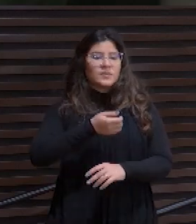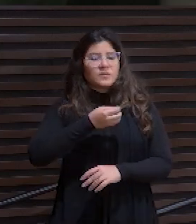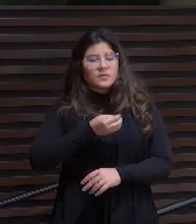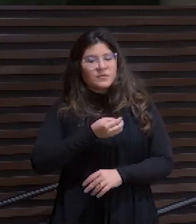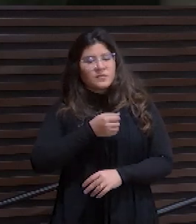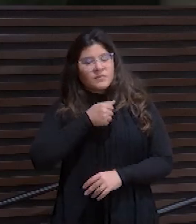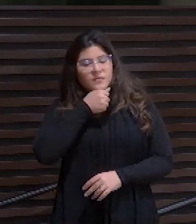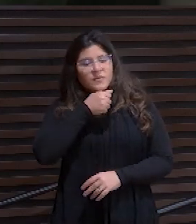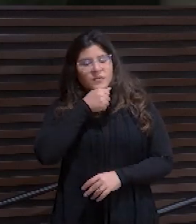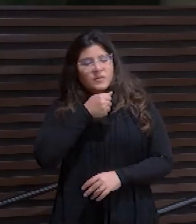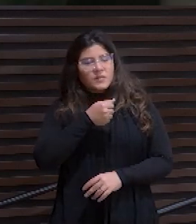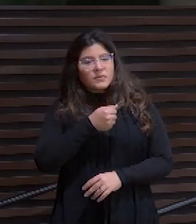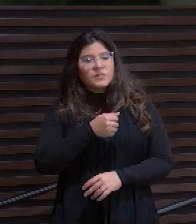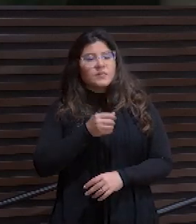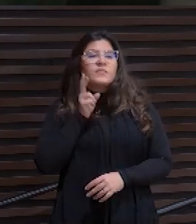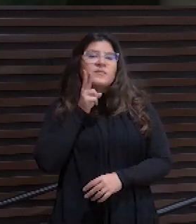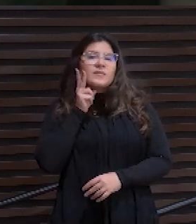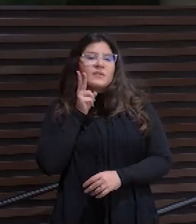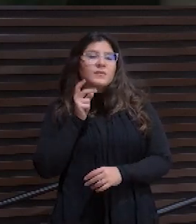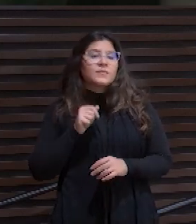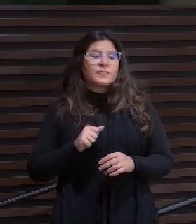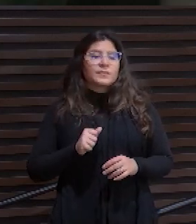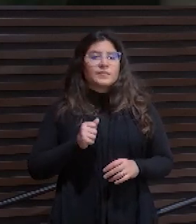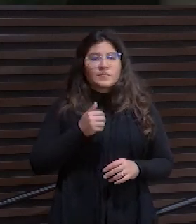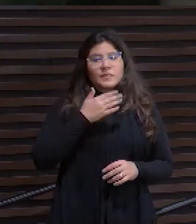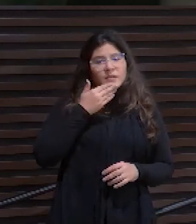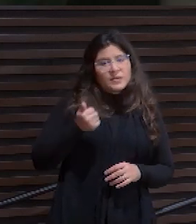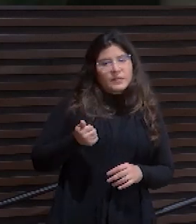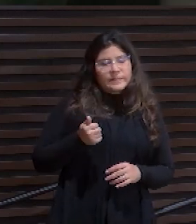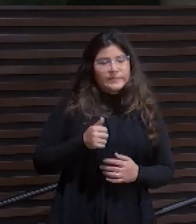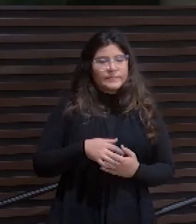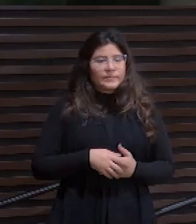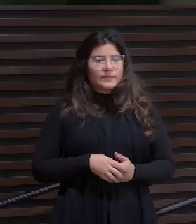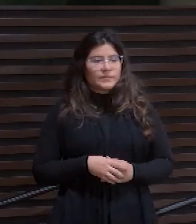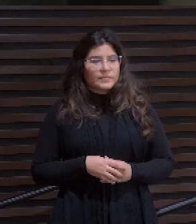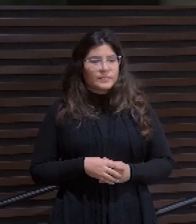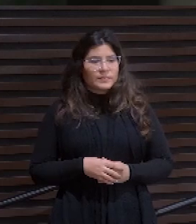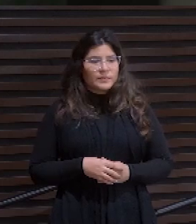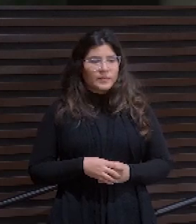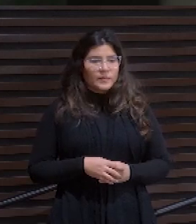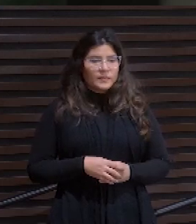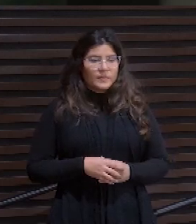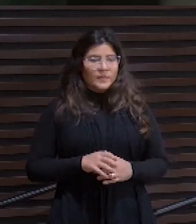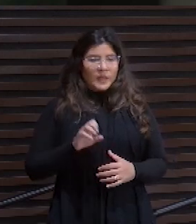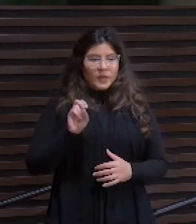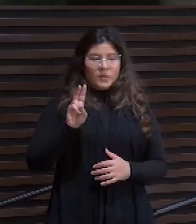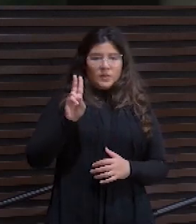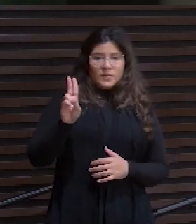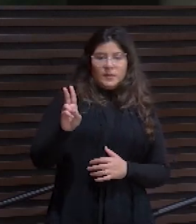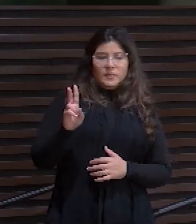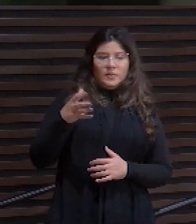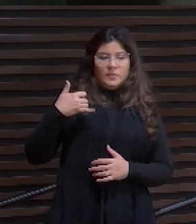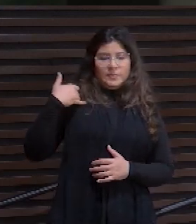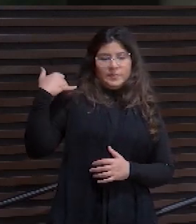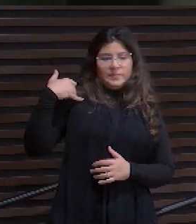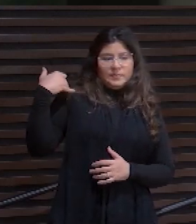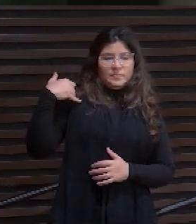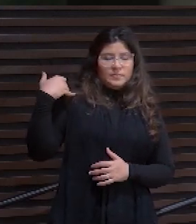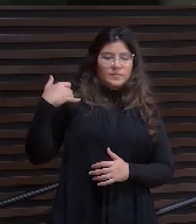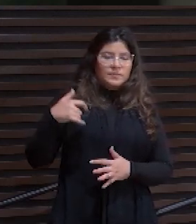velho é excelente. Lembra que nós falamos da autossuficiência? Independente se você é um libertino ou um religioso,